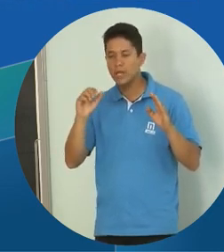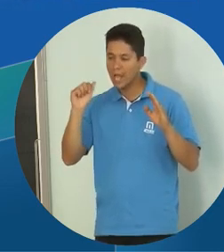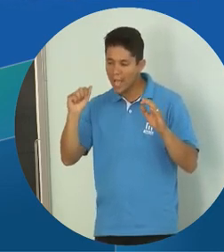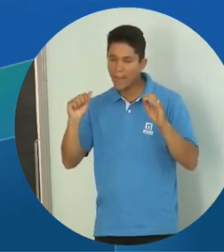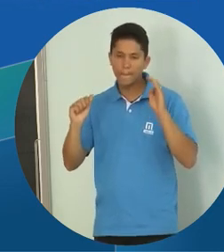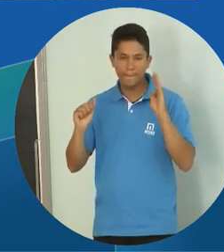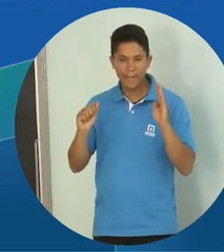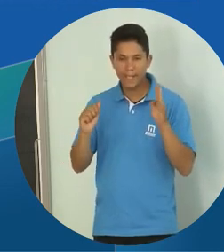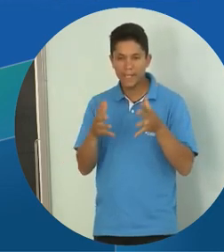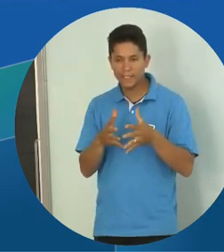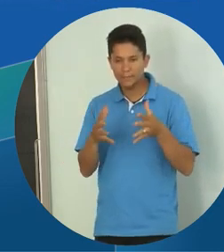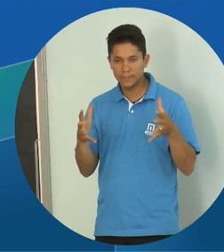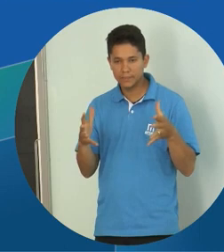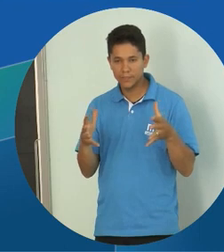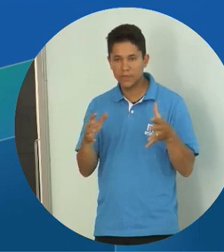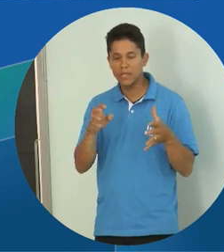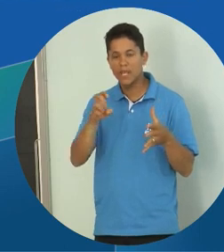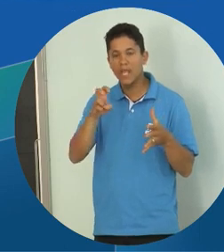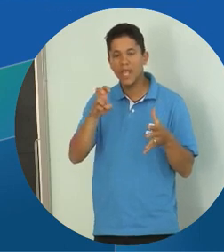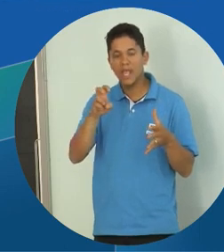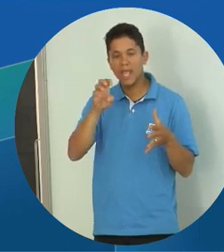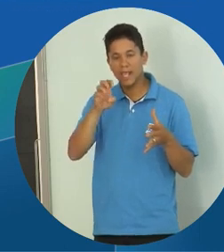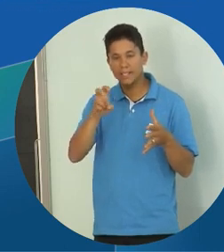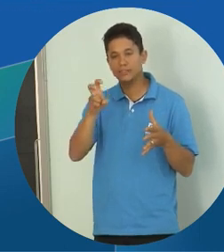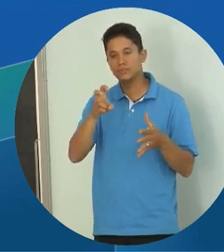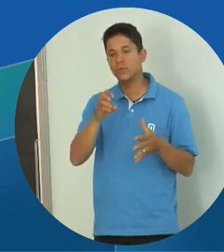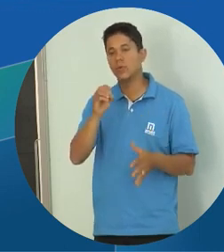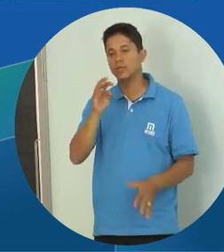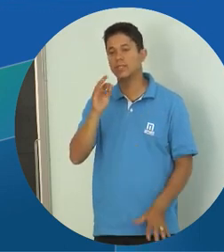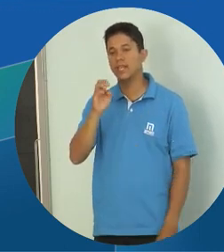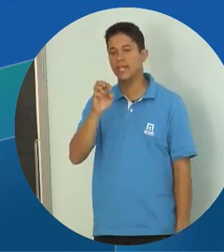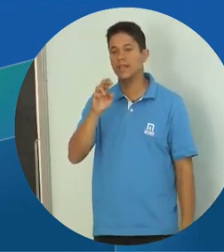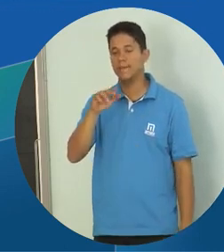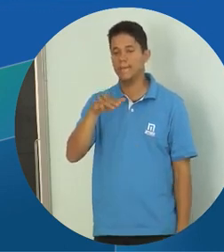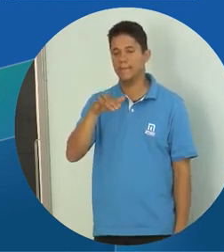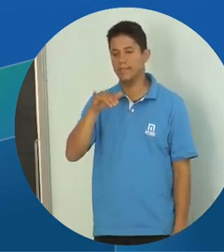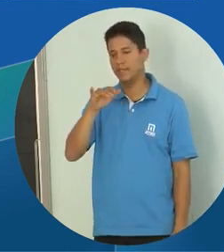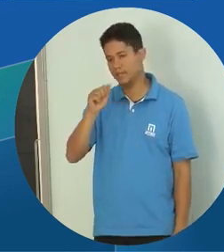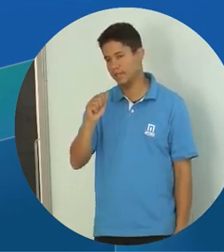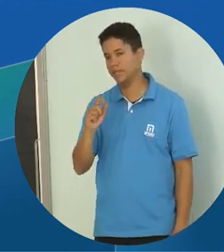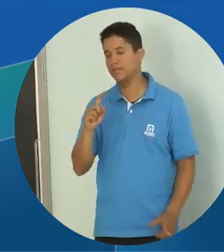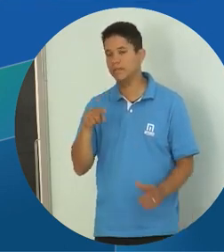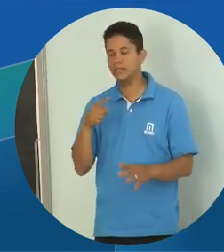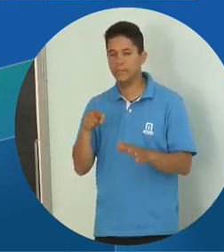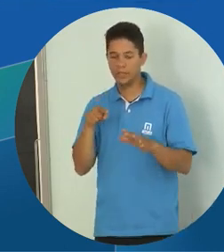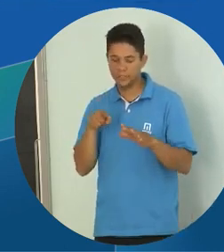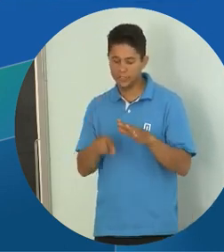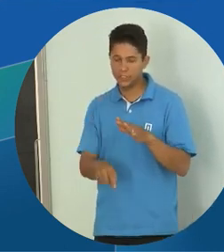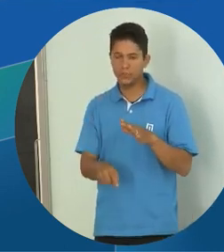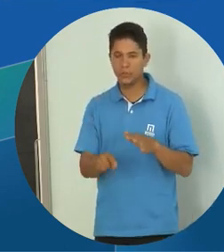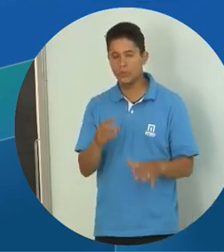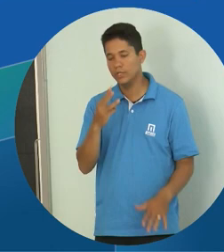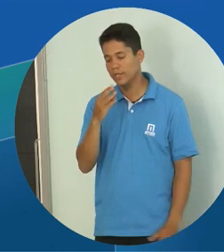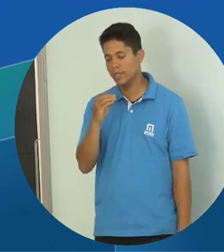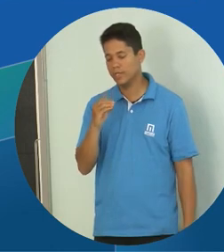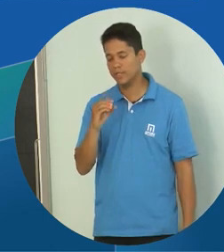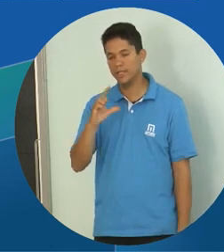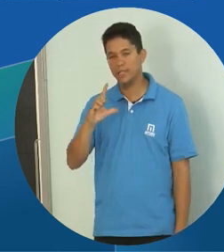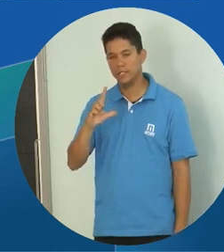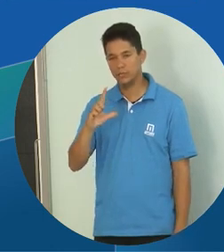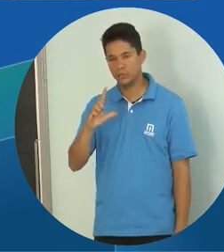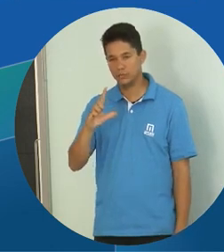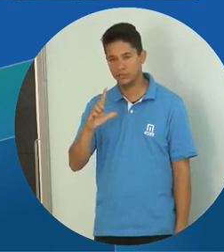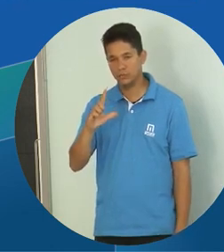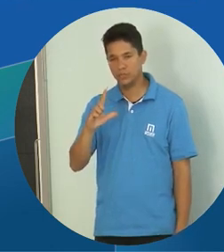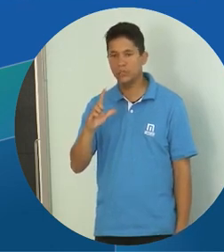a expansão exotérmica. Após a injeção, a gente injetou 30 litros do produto aqui, no primeiro momento. A gente fez a